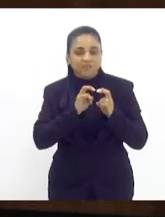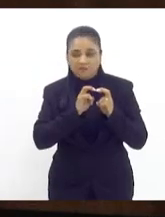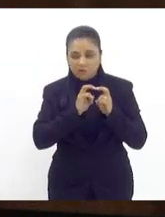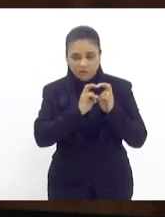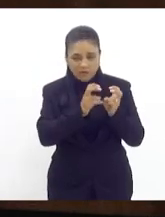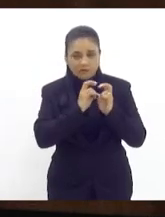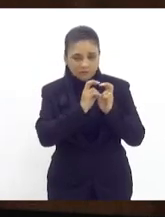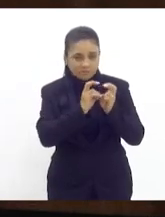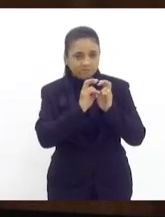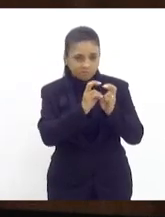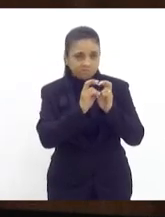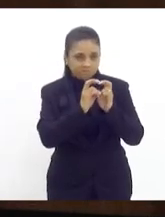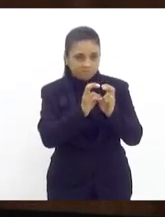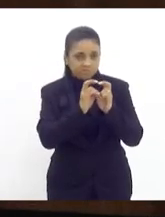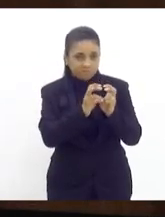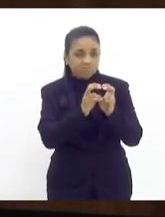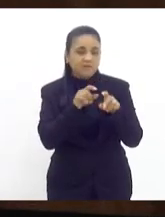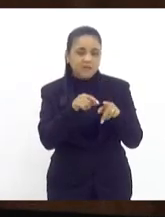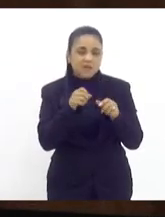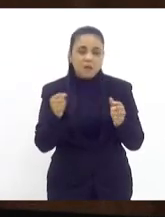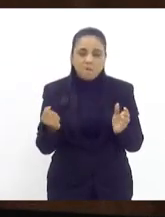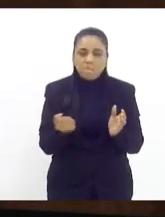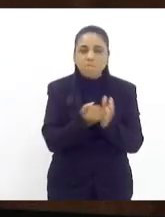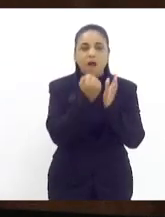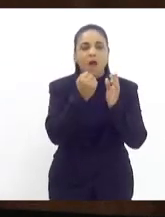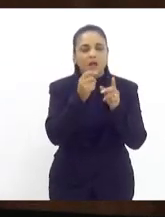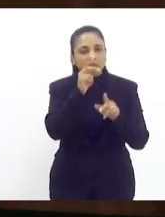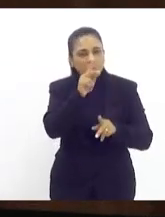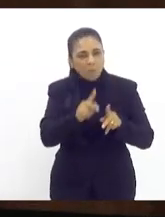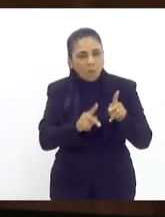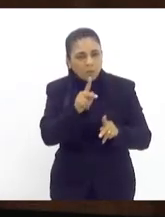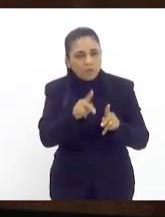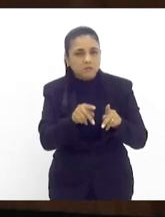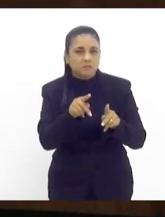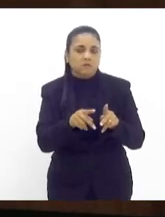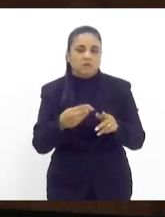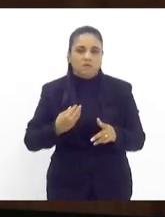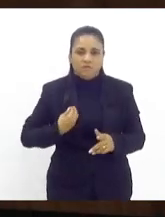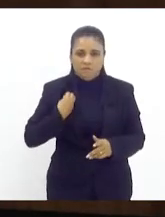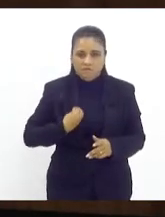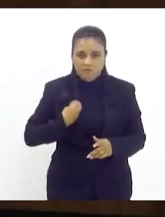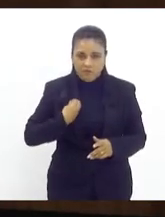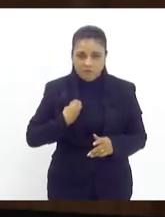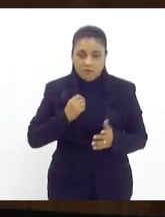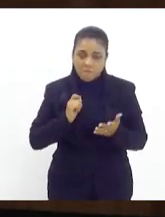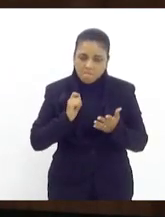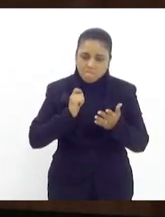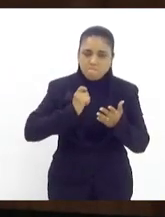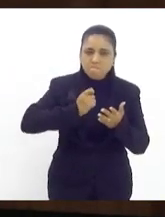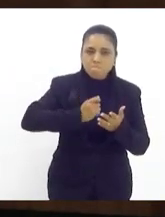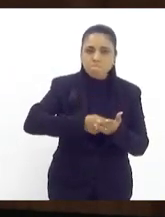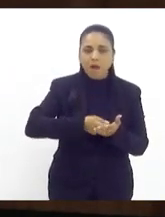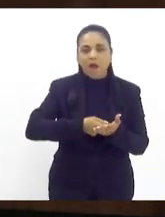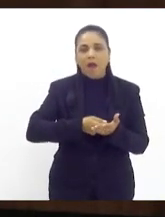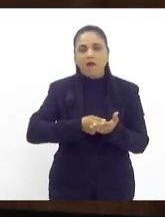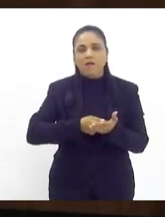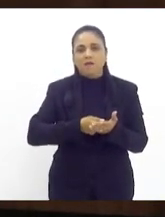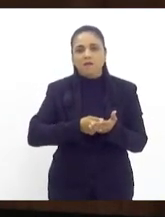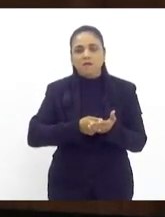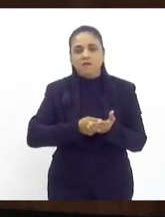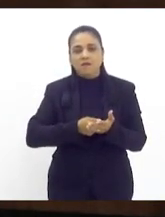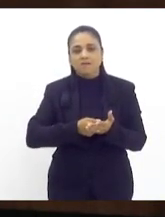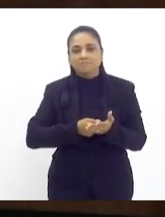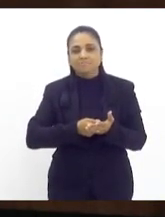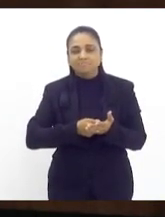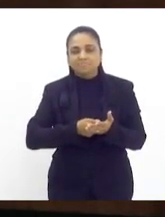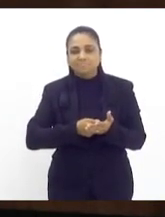isso impacta a vida do povo do nosso Estado, que paga caro e paga por um serviço que